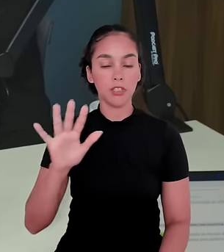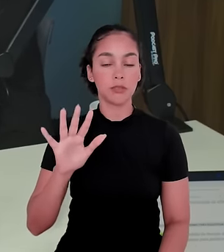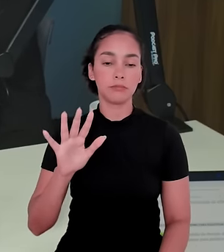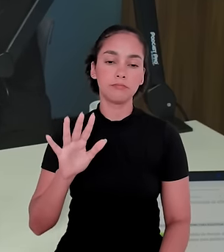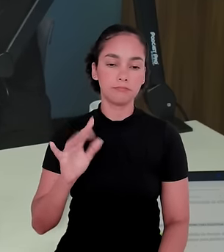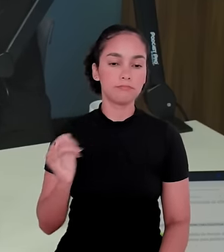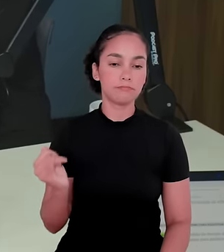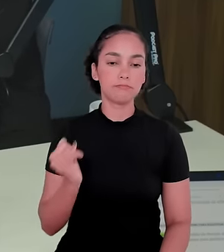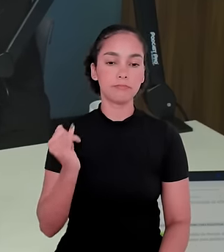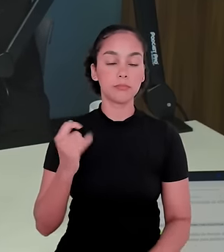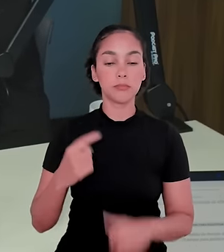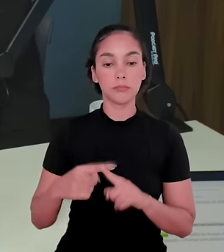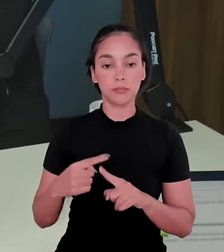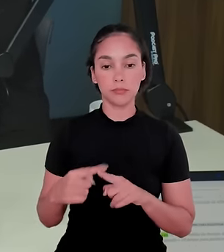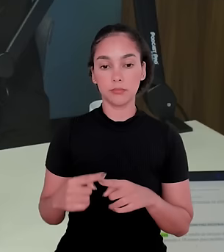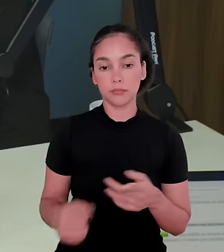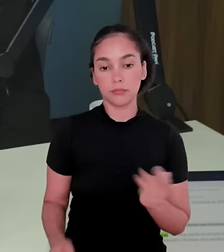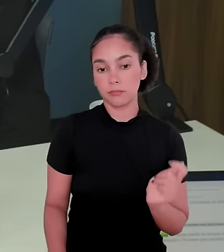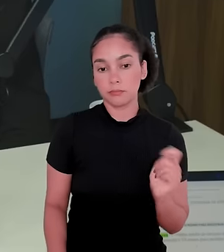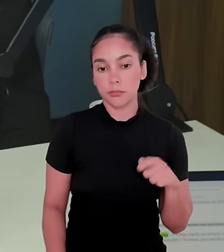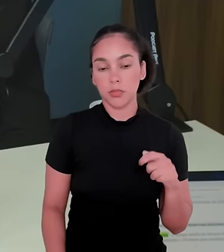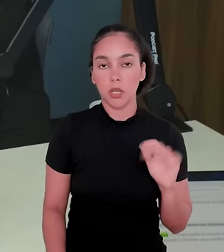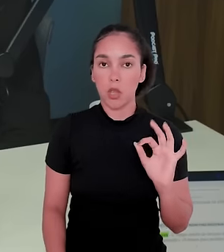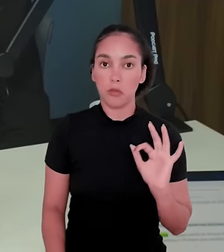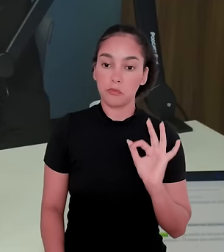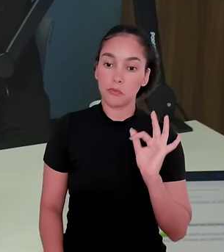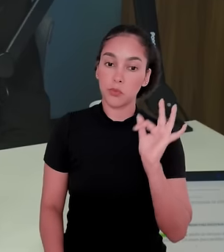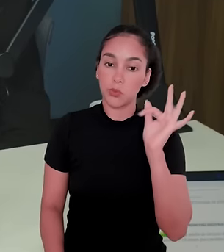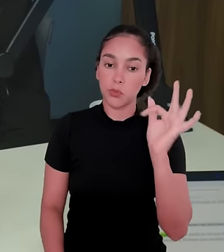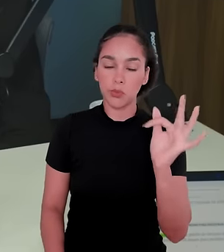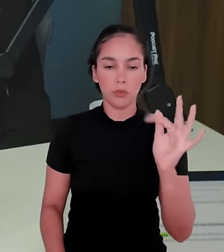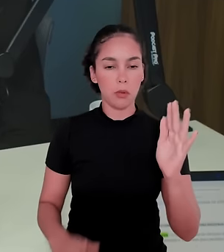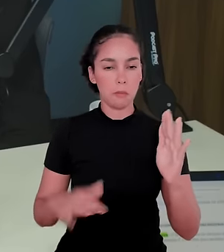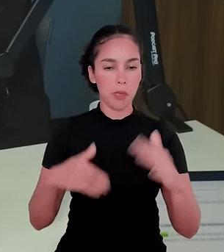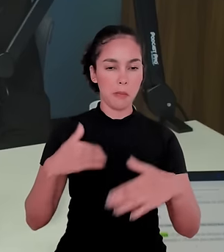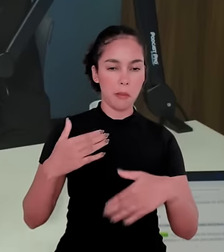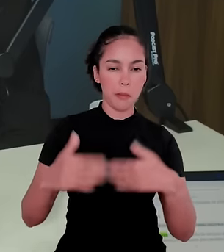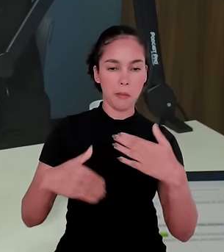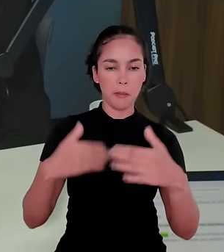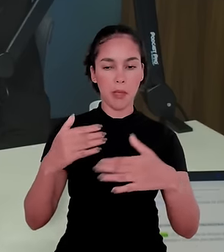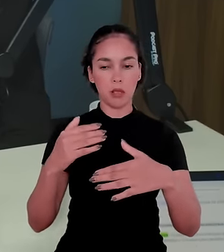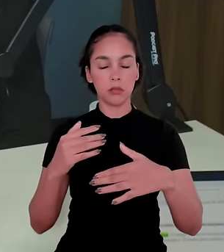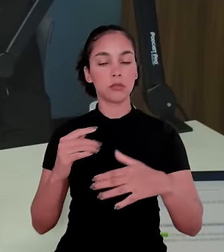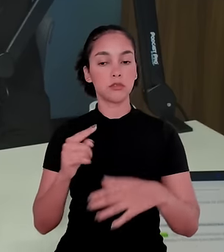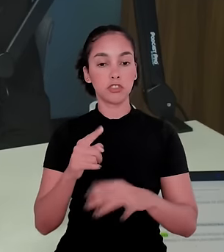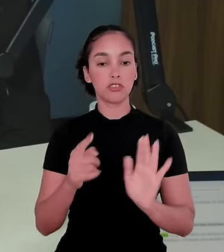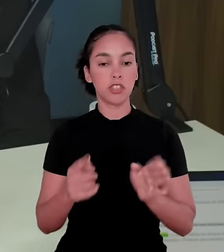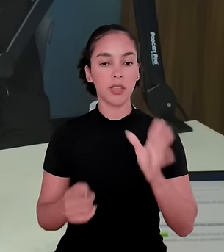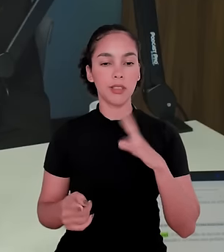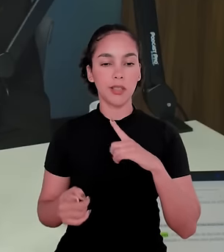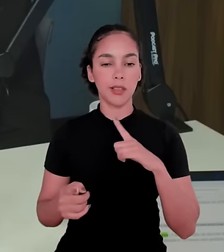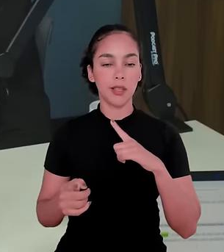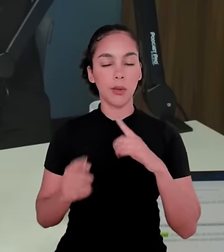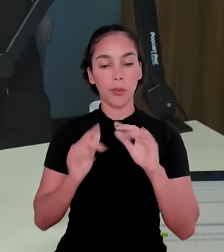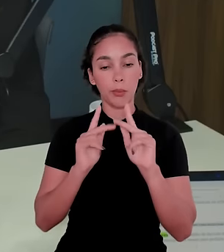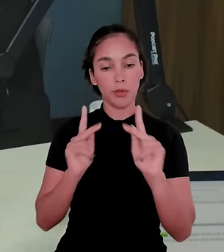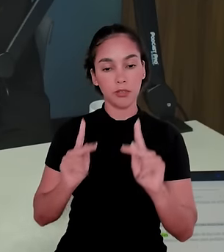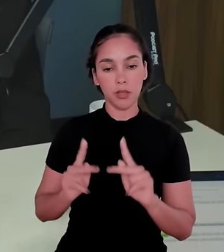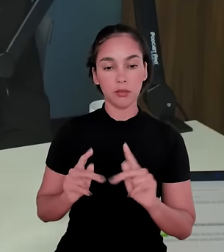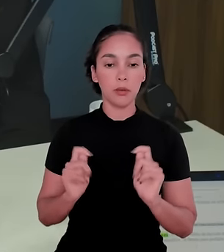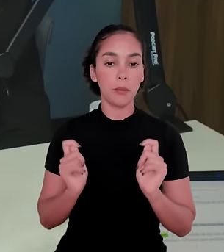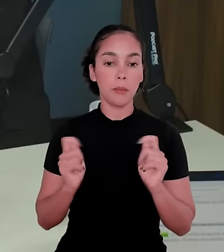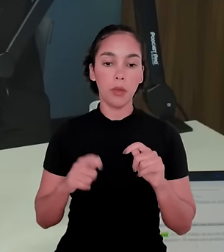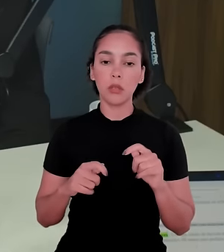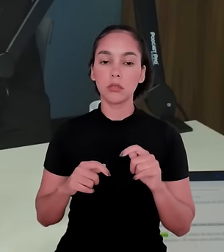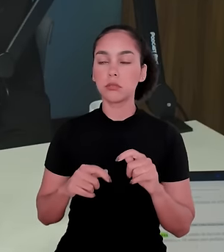importante por quê provavelmente se desenvolva claro né porque você já tem um projeto Além do mais pode até ser uma